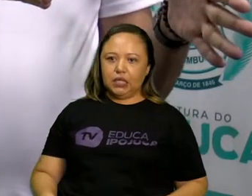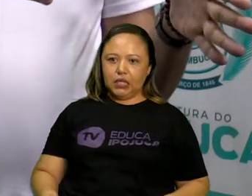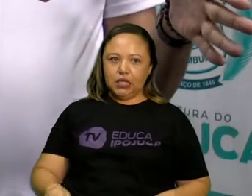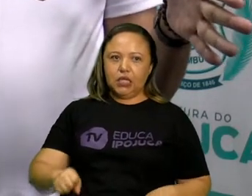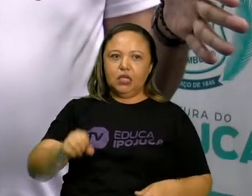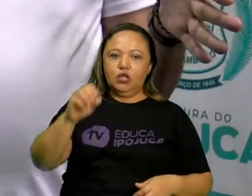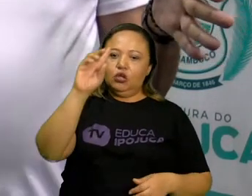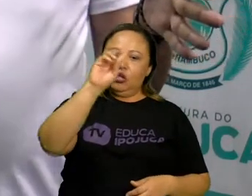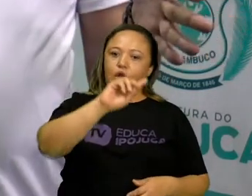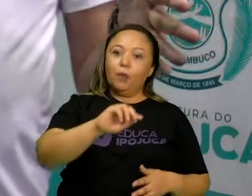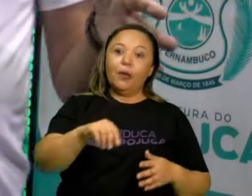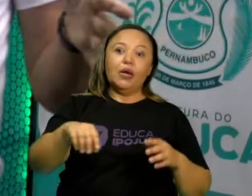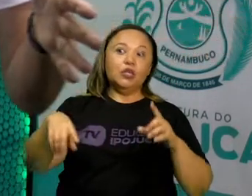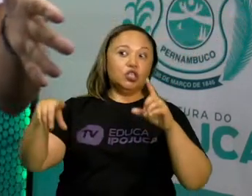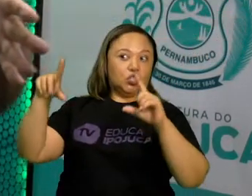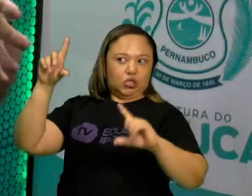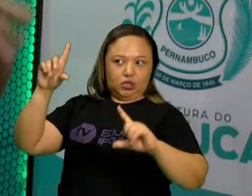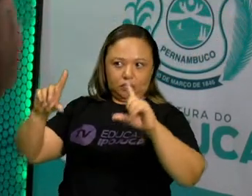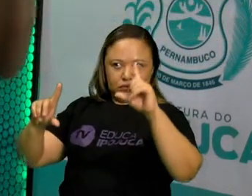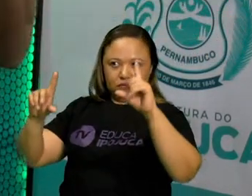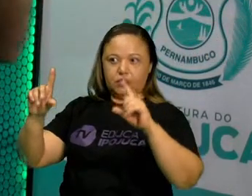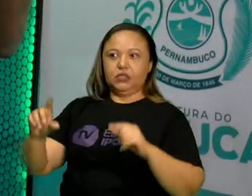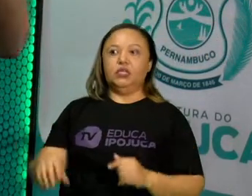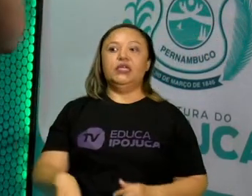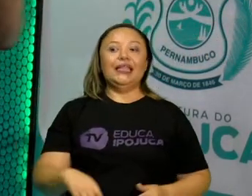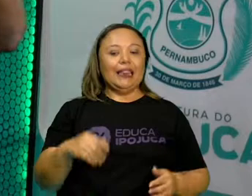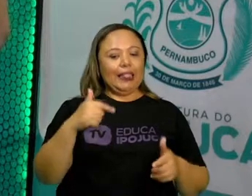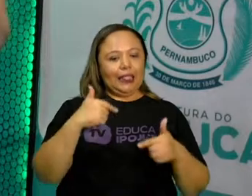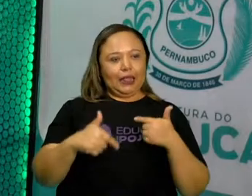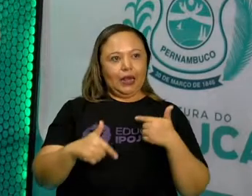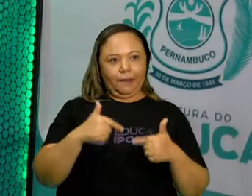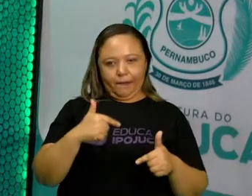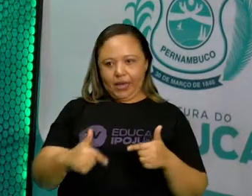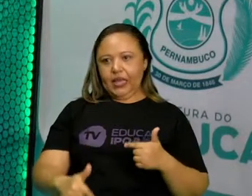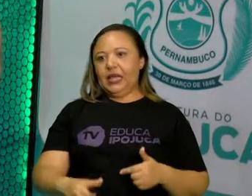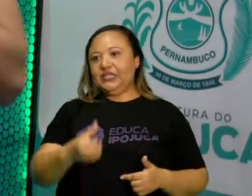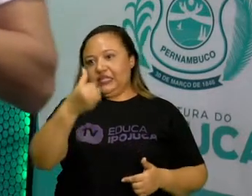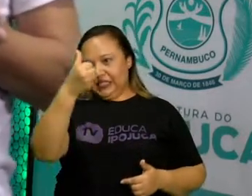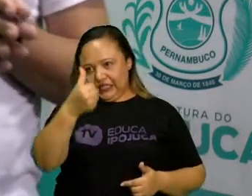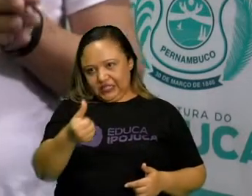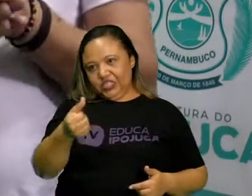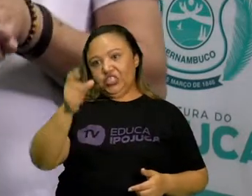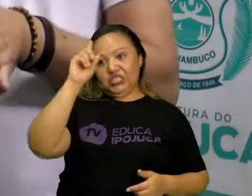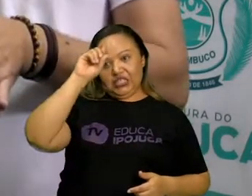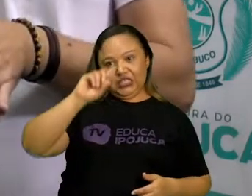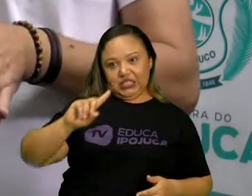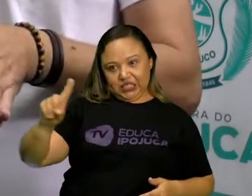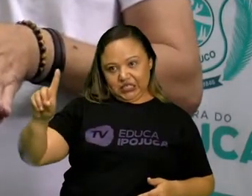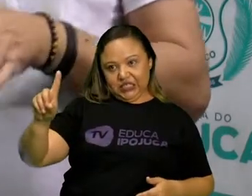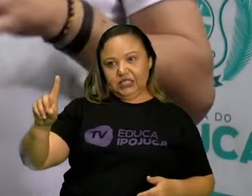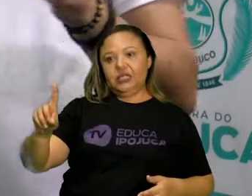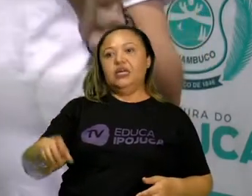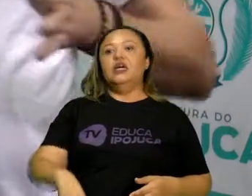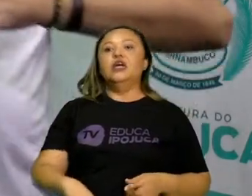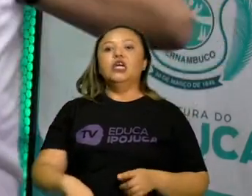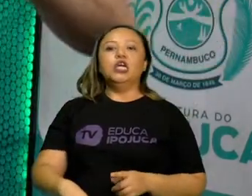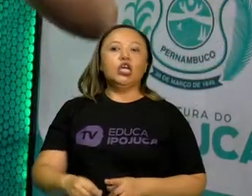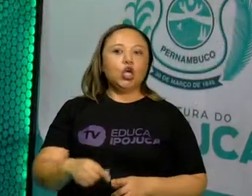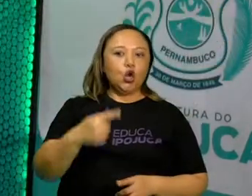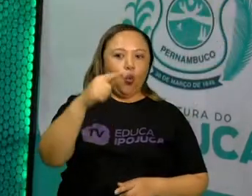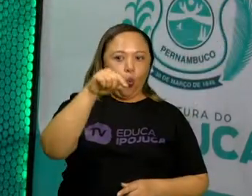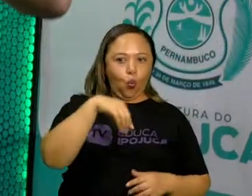trabalha seis dias fogão e tá tendo uma briga aí prejudicar se você trabalhar cinco dias e folga dores